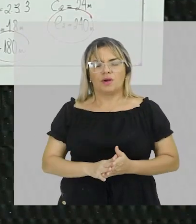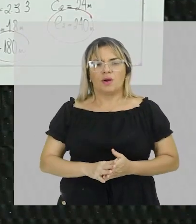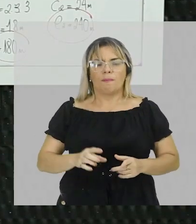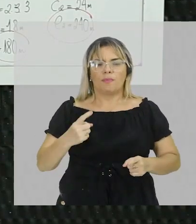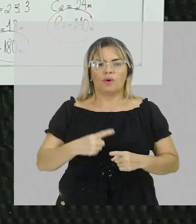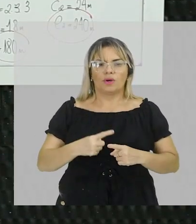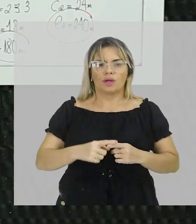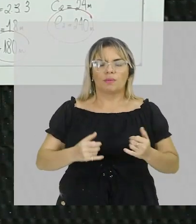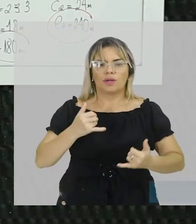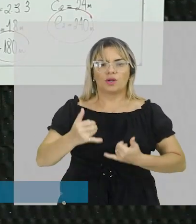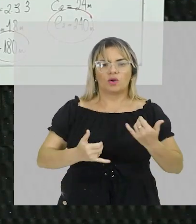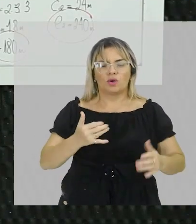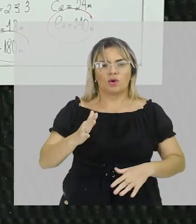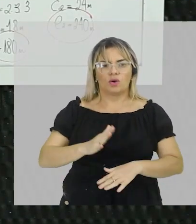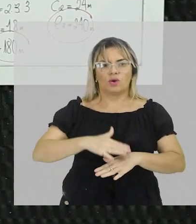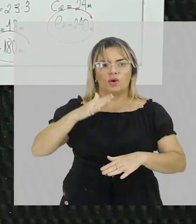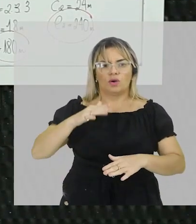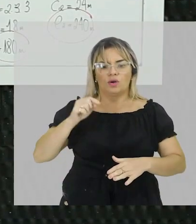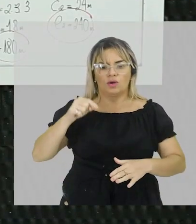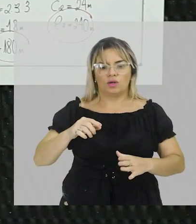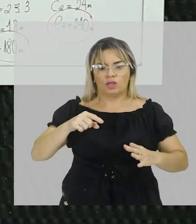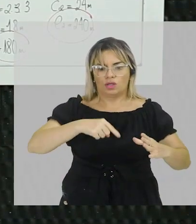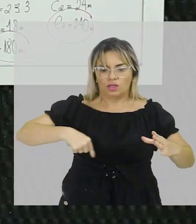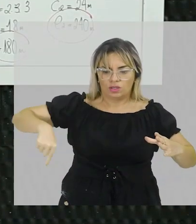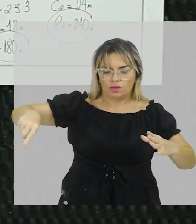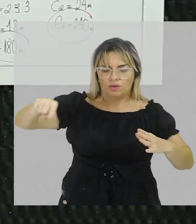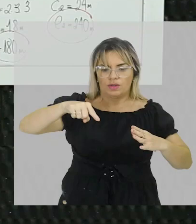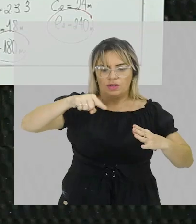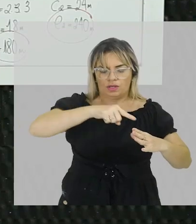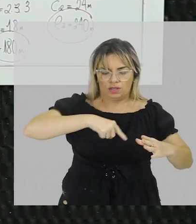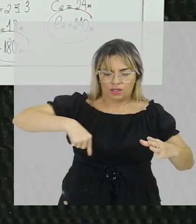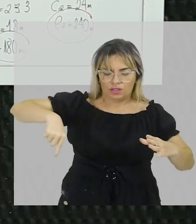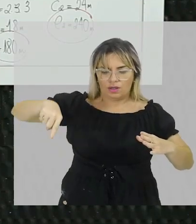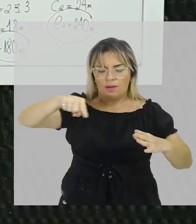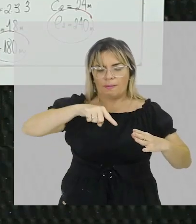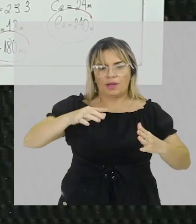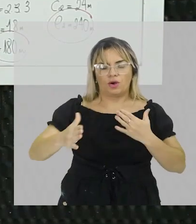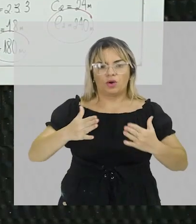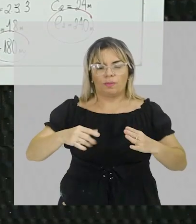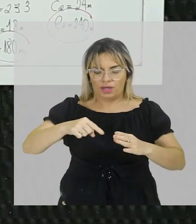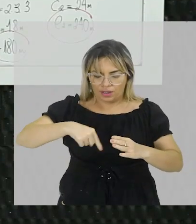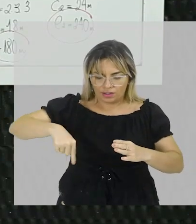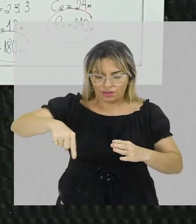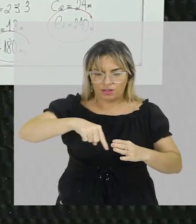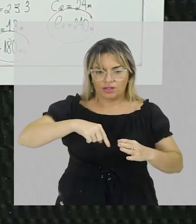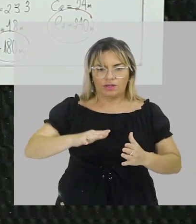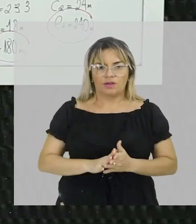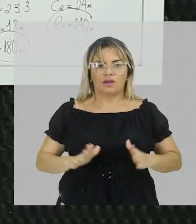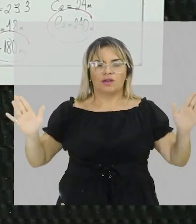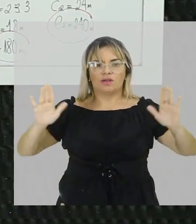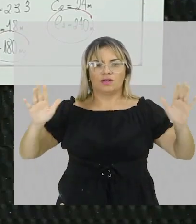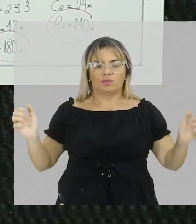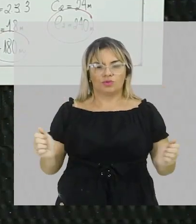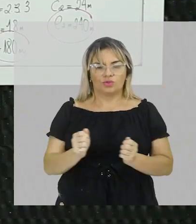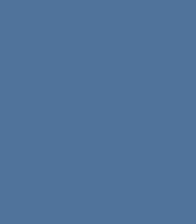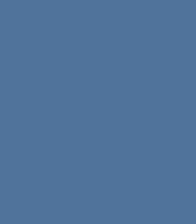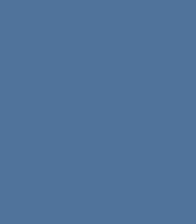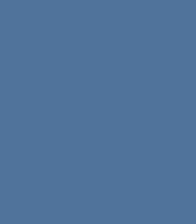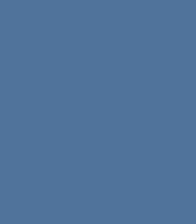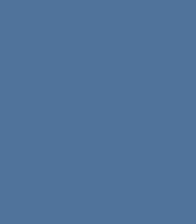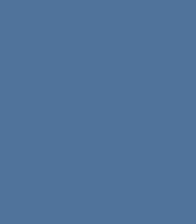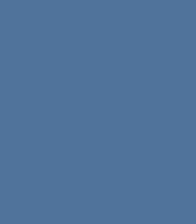numa circunferência maior do que a outra. Valeu, galerinha! Tamo junto, até a próxima.